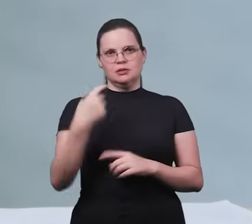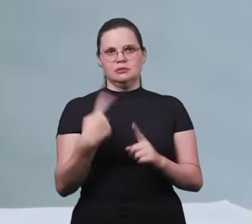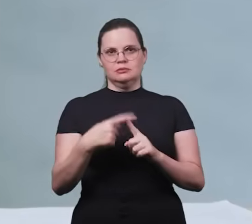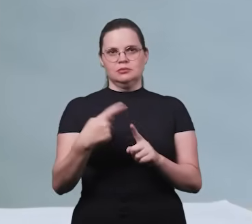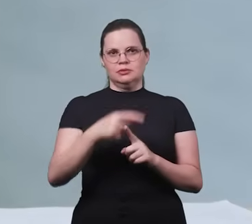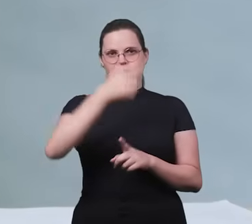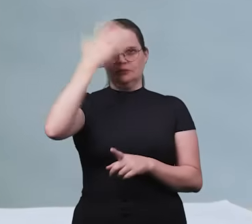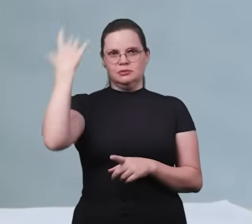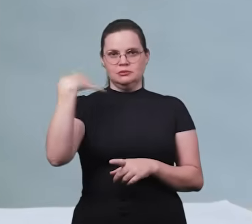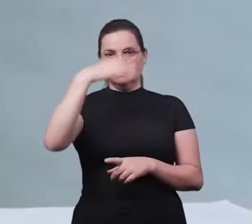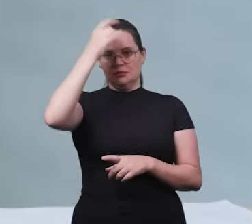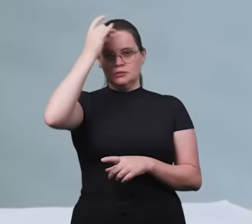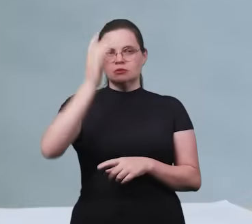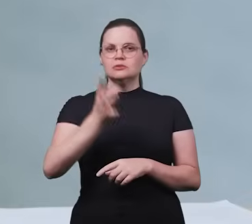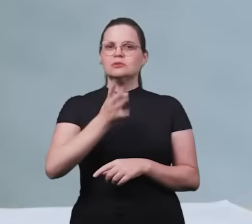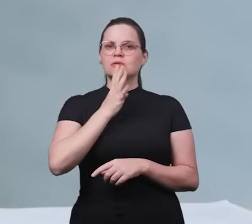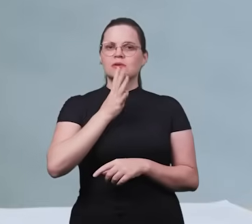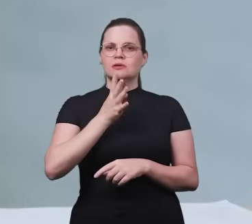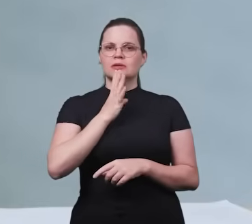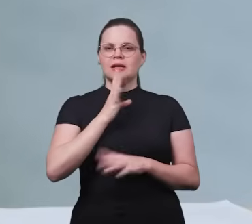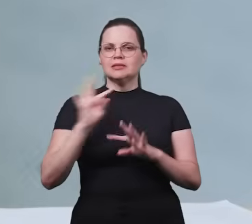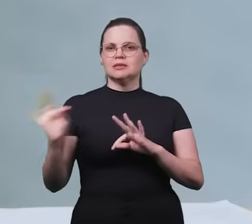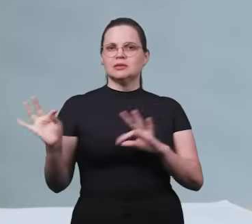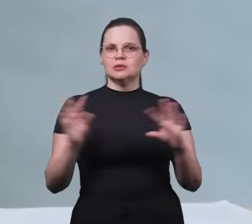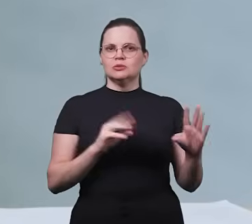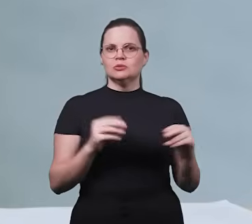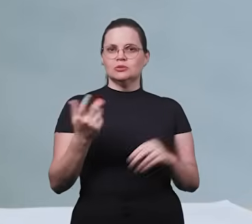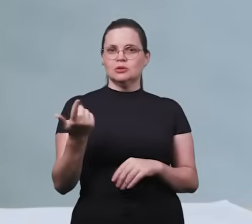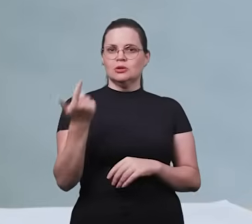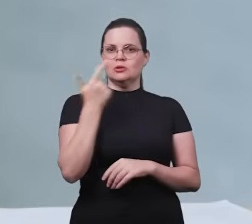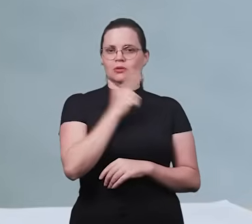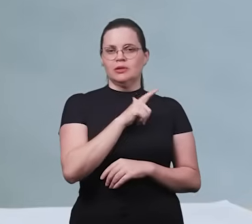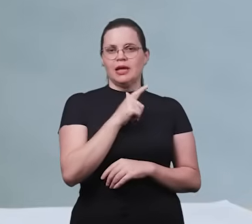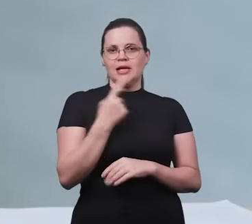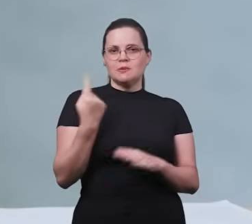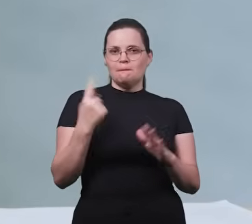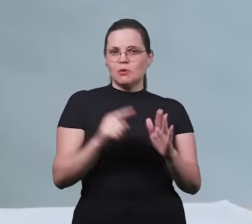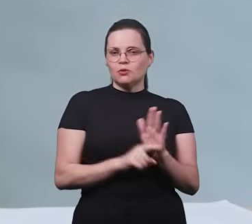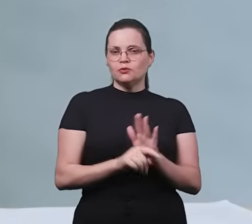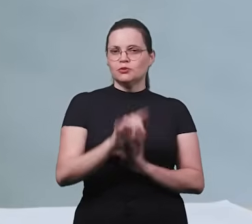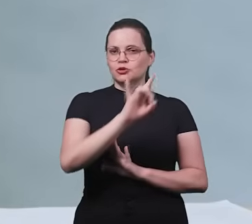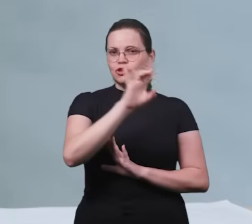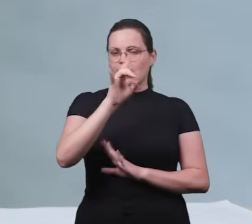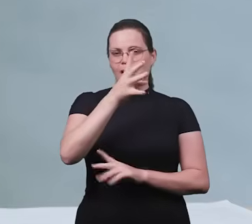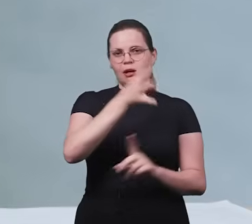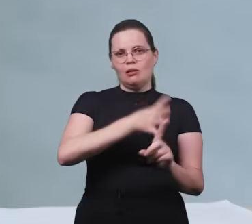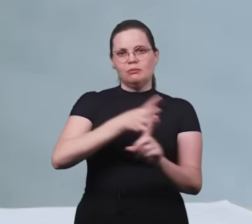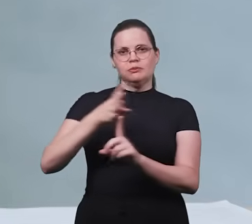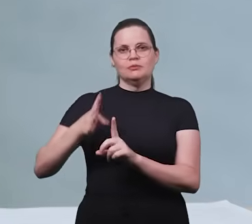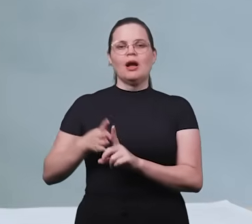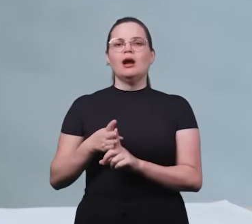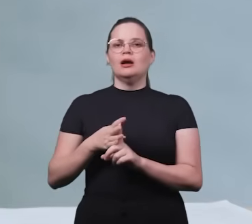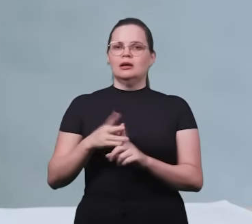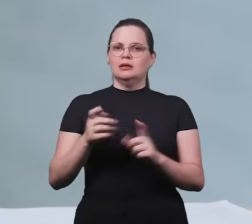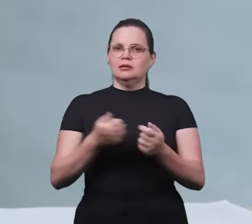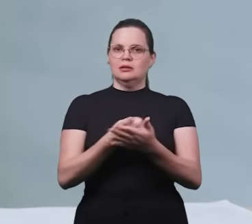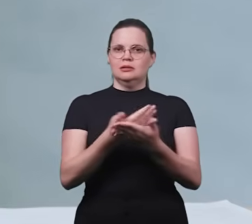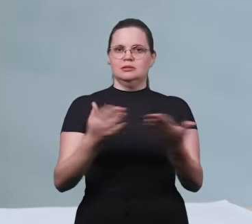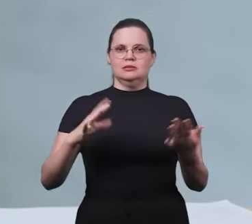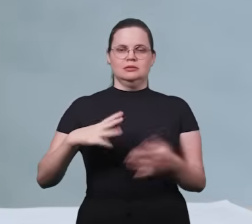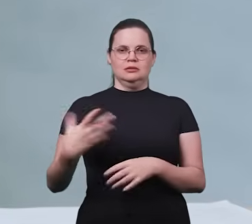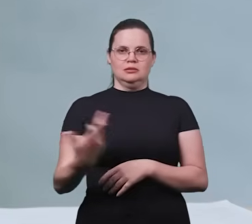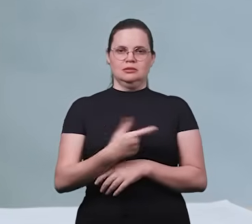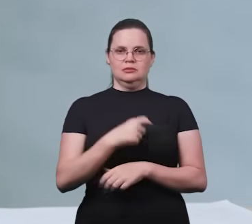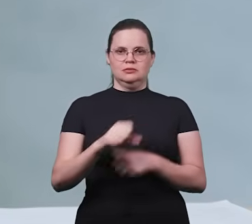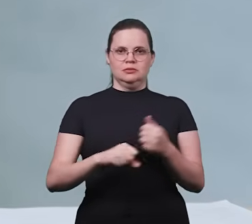ela alcança o profundo e ela produz conversão. Nós vivemos isso. Nós não estamos falando aqui da boca para fora, nós não estamos falando